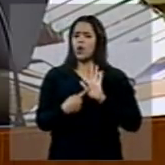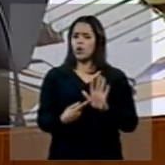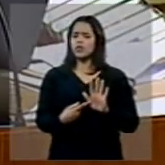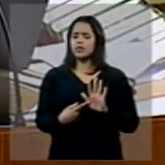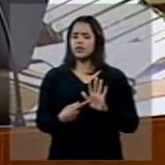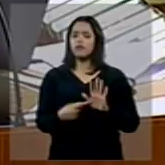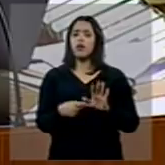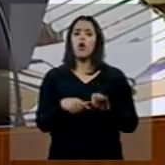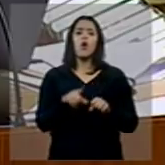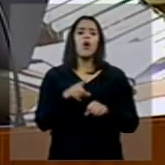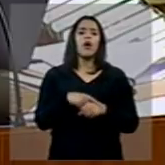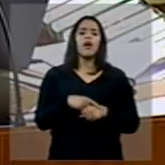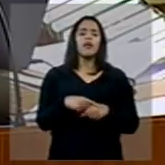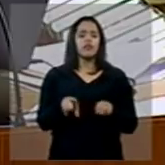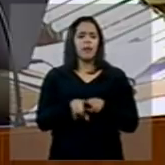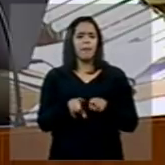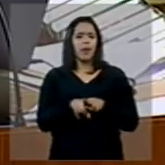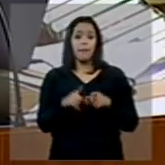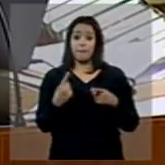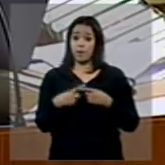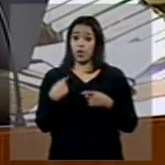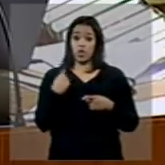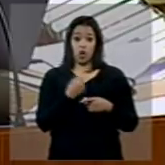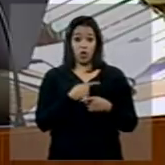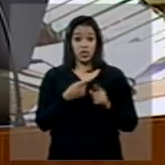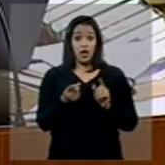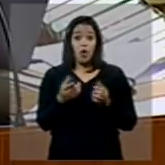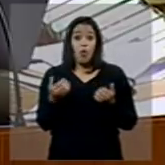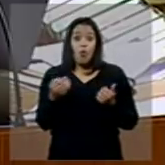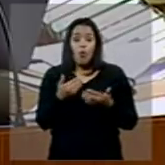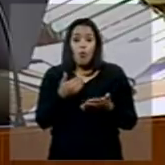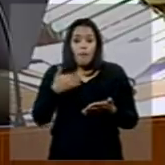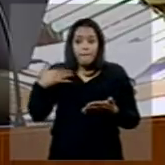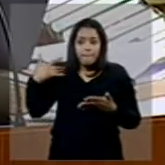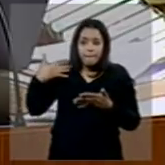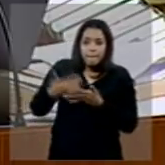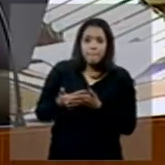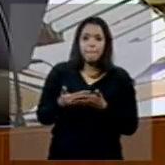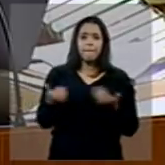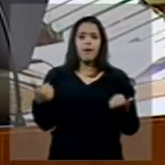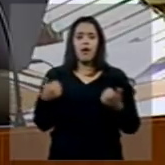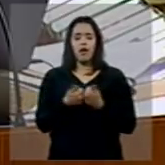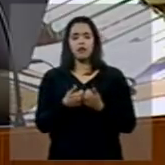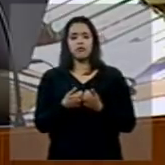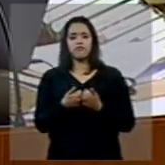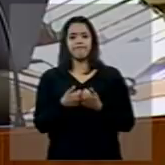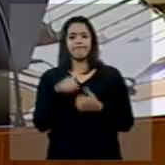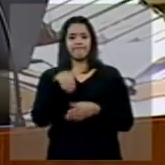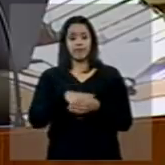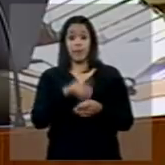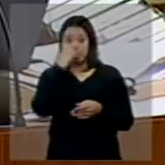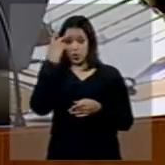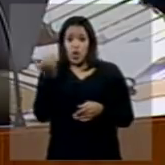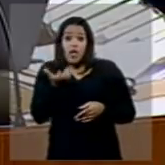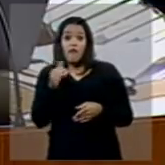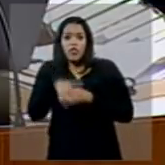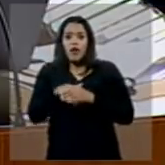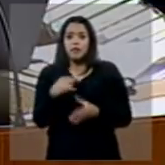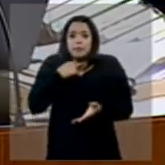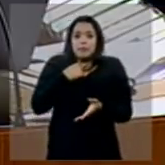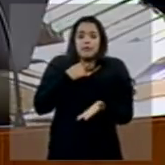presente o periclo em mora, porque nós estamos na antevéspera aqui das eleições. O eleitor vai querer votar e não vai poder